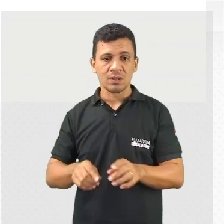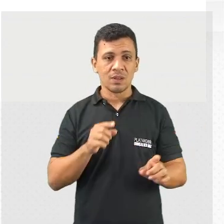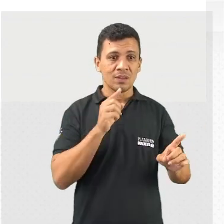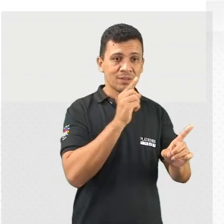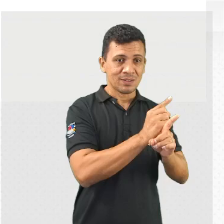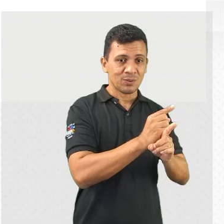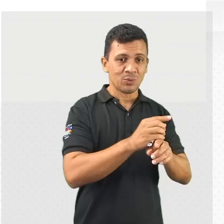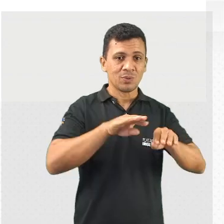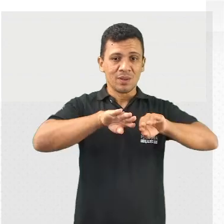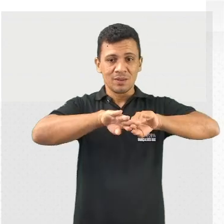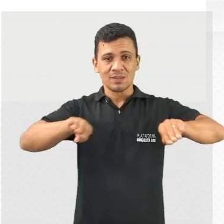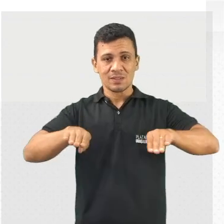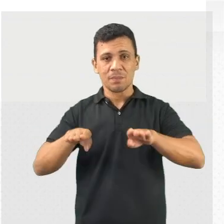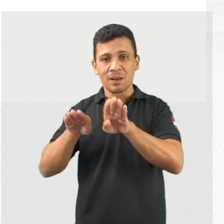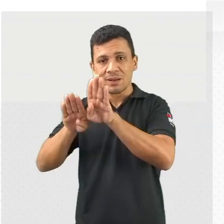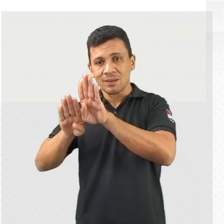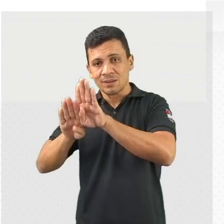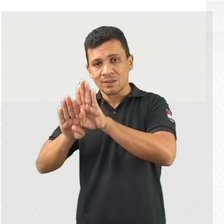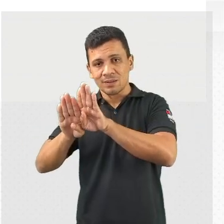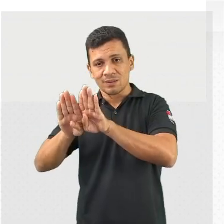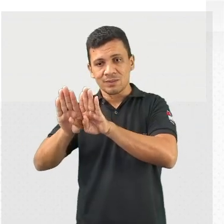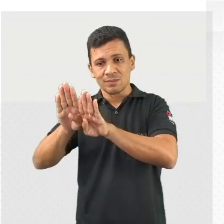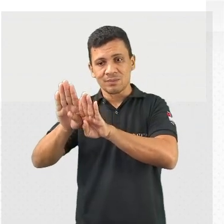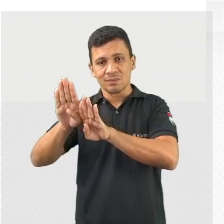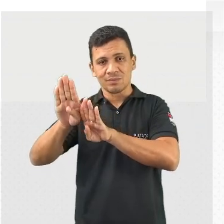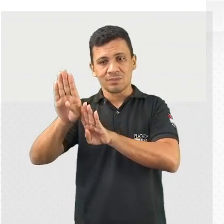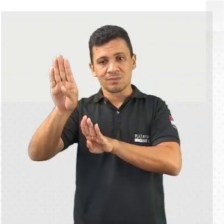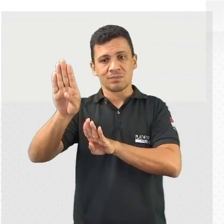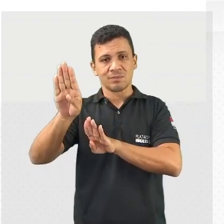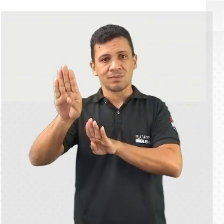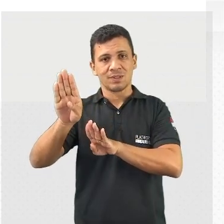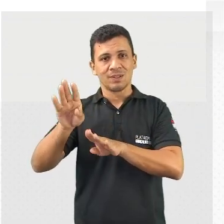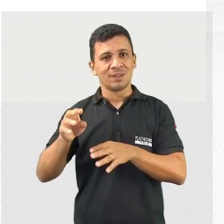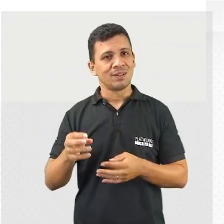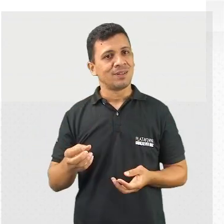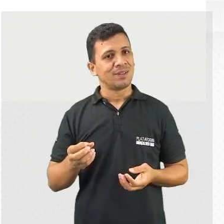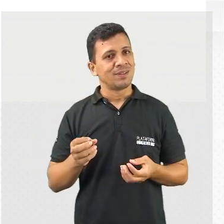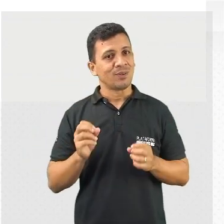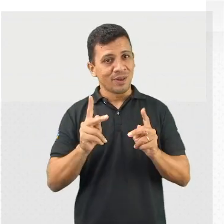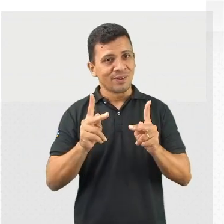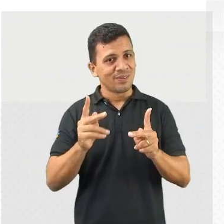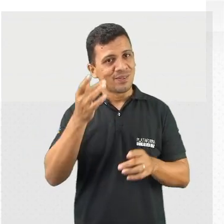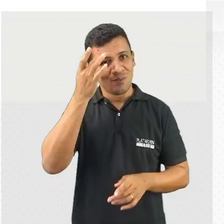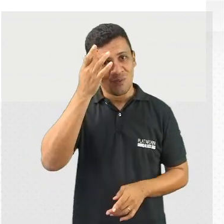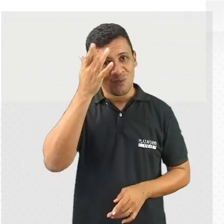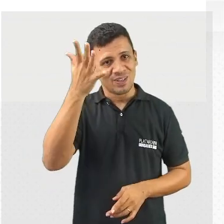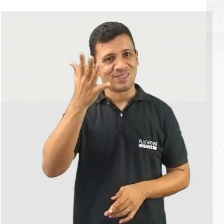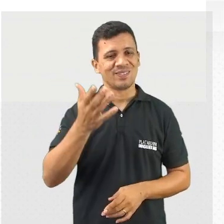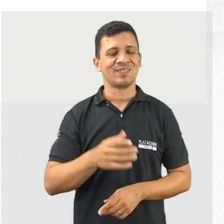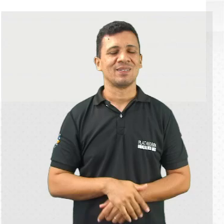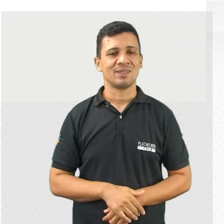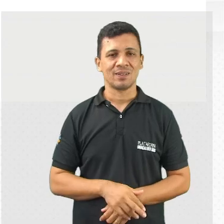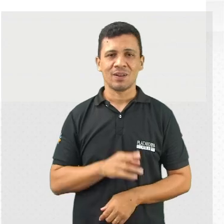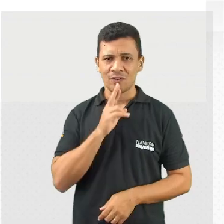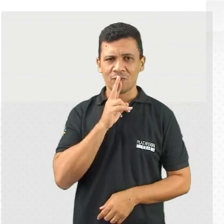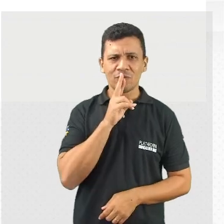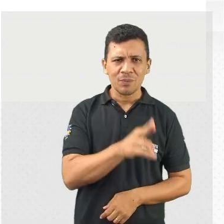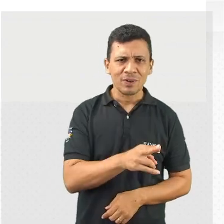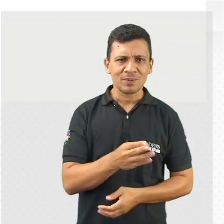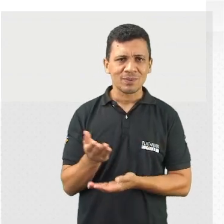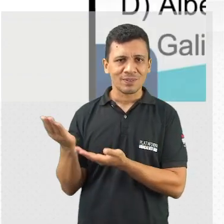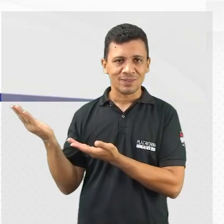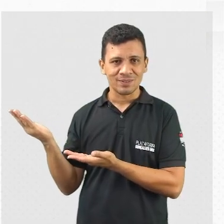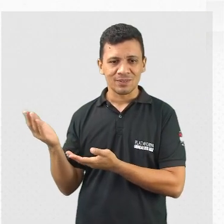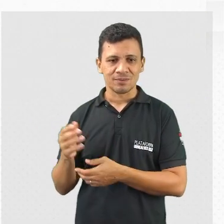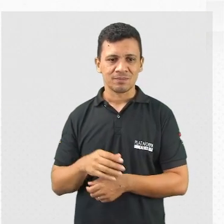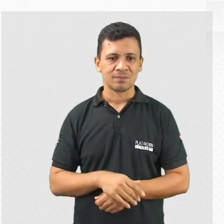separam, deslizam entre si em movimentos opostos. Suave, né? Não tem como errar. Vamos responder questões? Vamos lá, para a gente fechar com